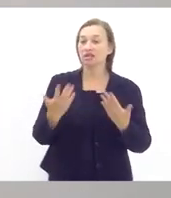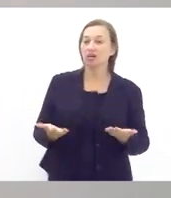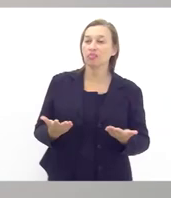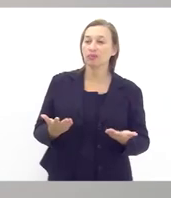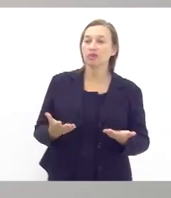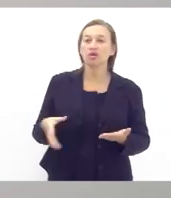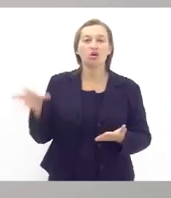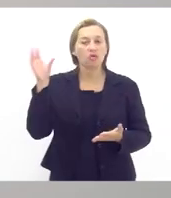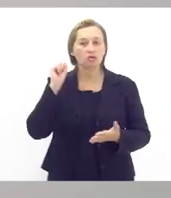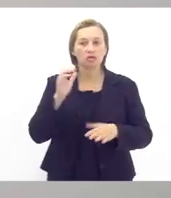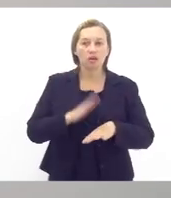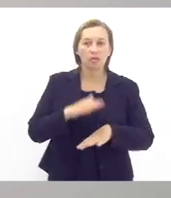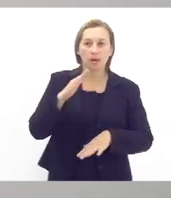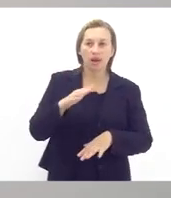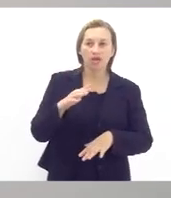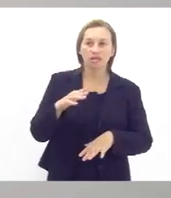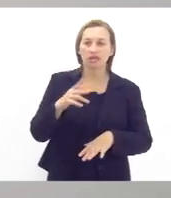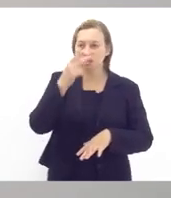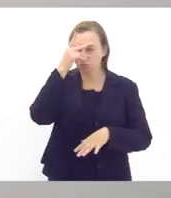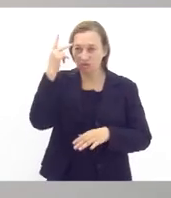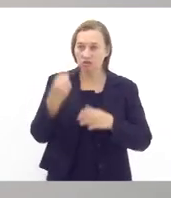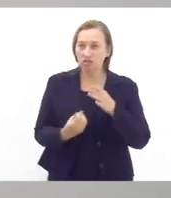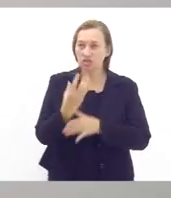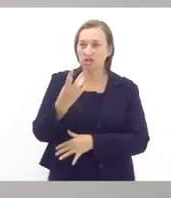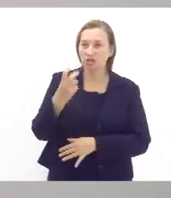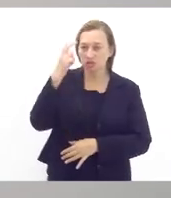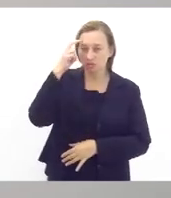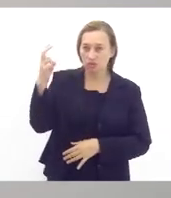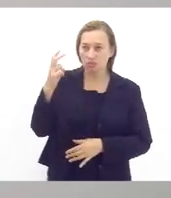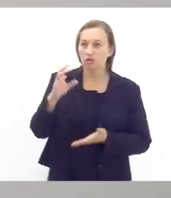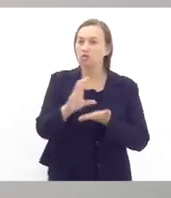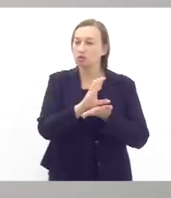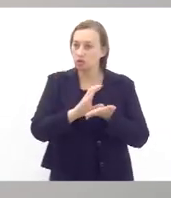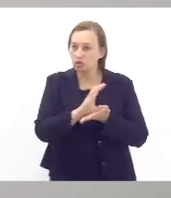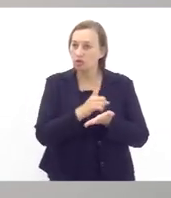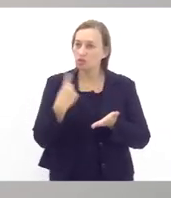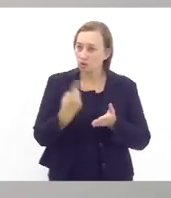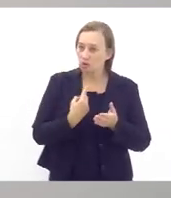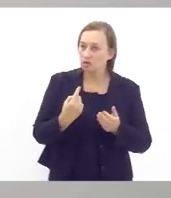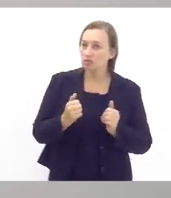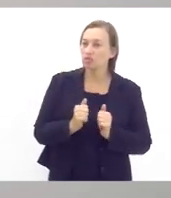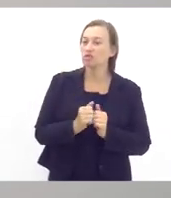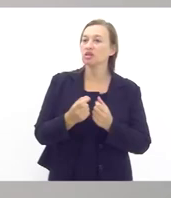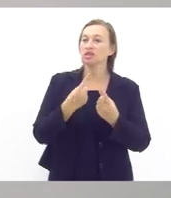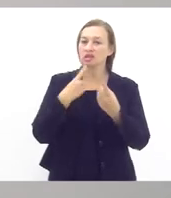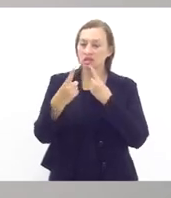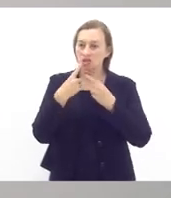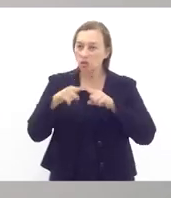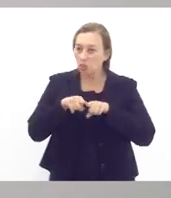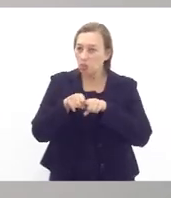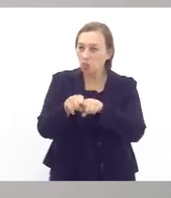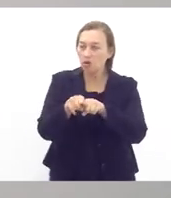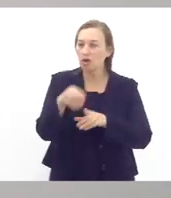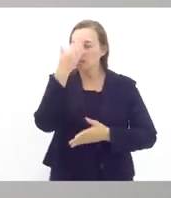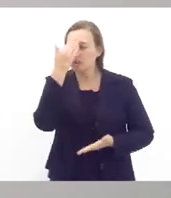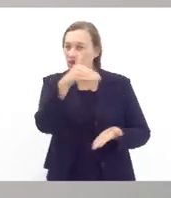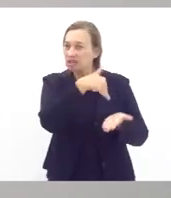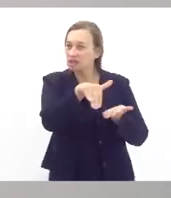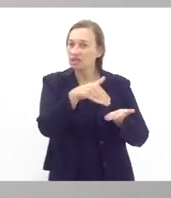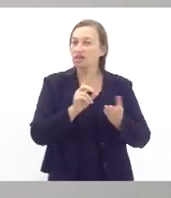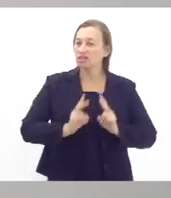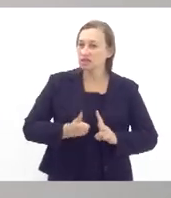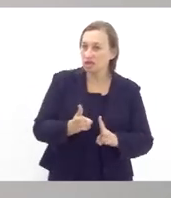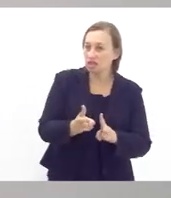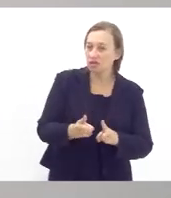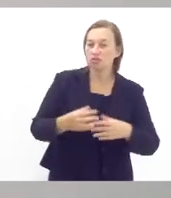escutem mais os seus fazedores de Cultura seus conselhos e nós vamos nesse diálogo imenso obrigado a secretária também tá